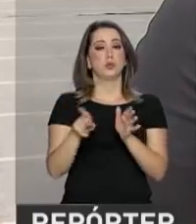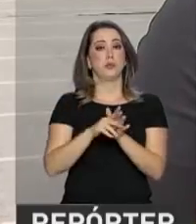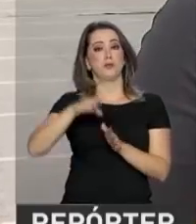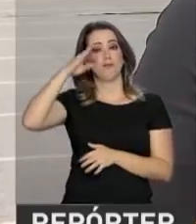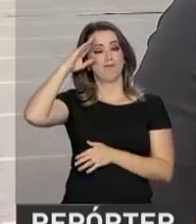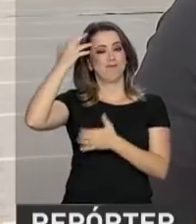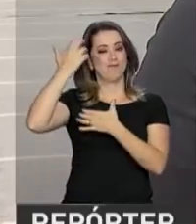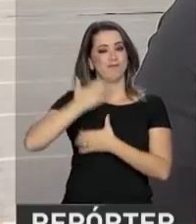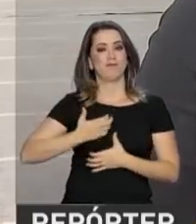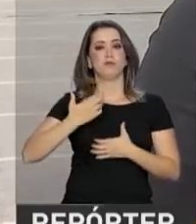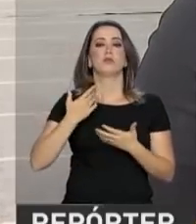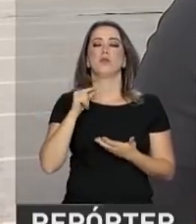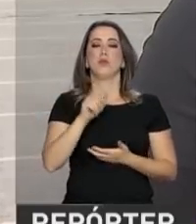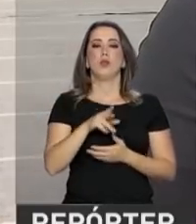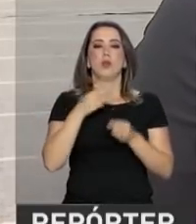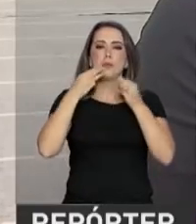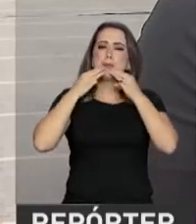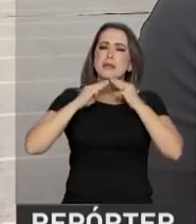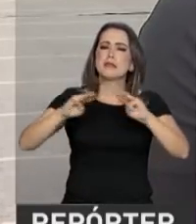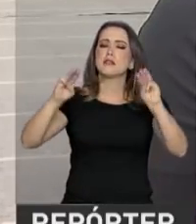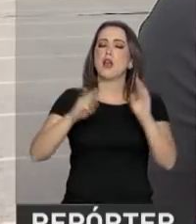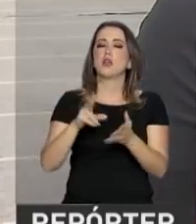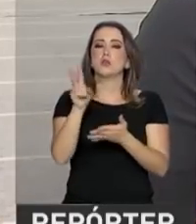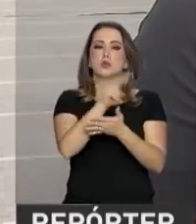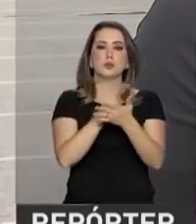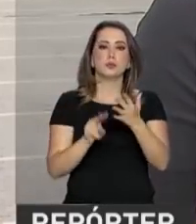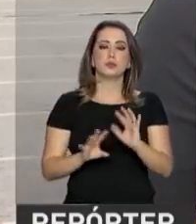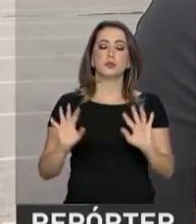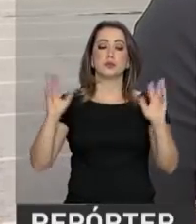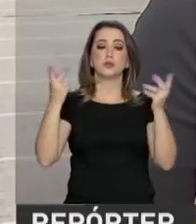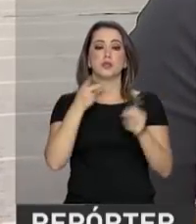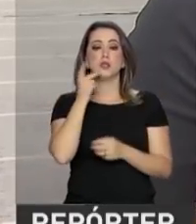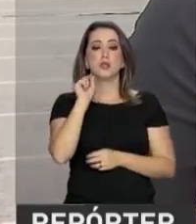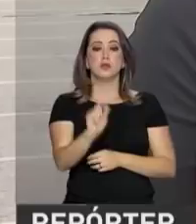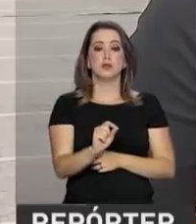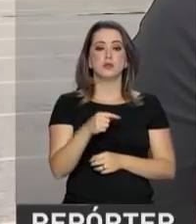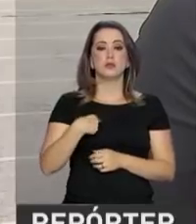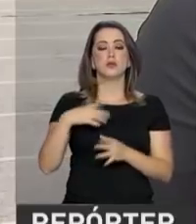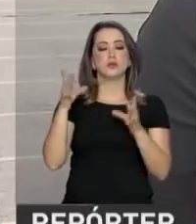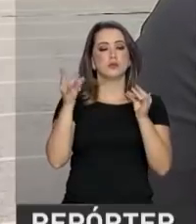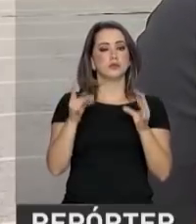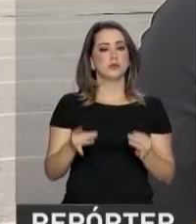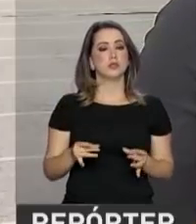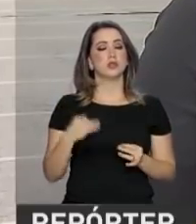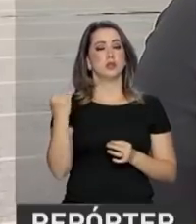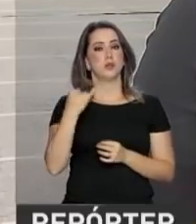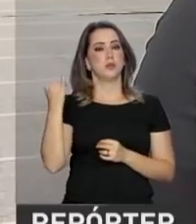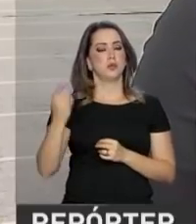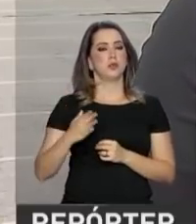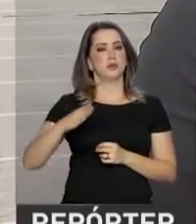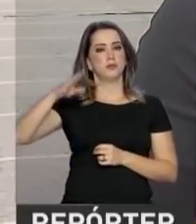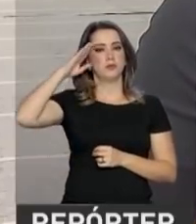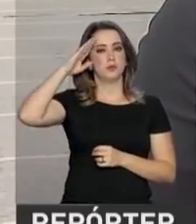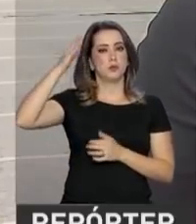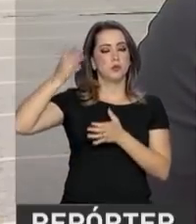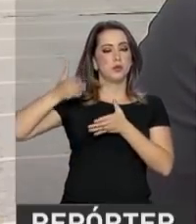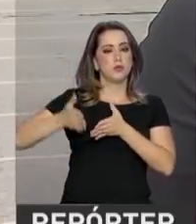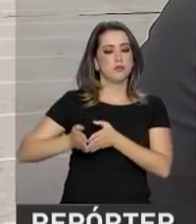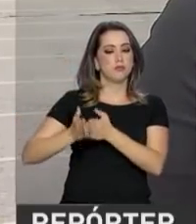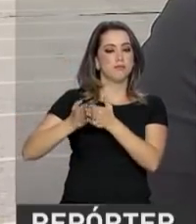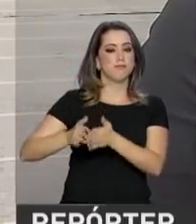instituição. Em mensagem presidencial lida durante a cerimônia, Michel Temer destacou que o exército, a marinha